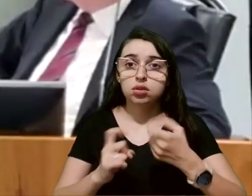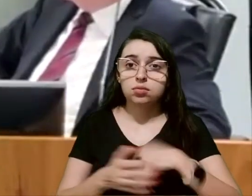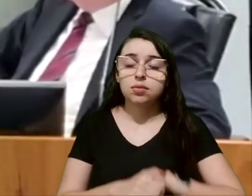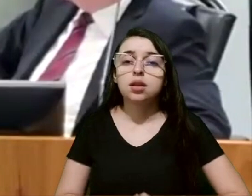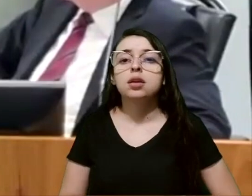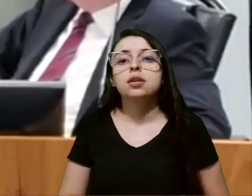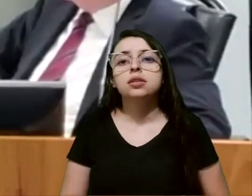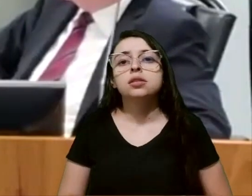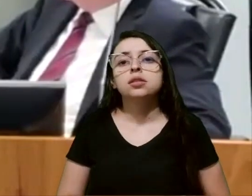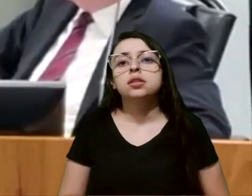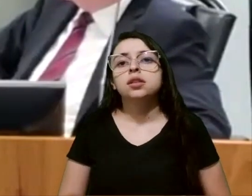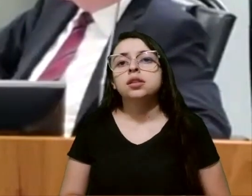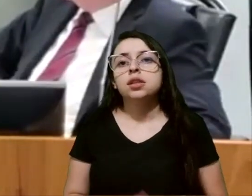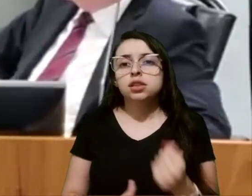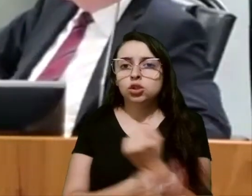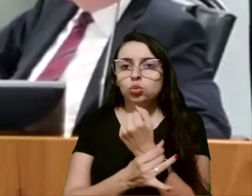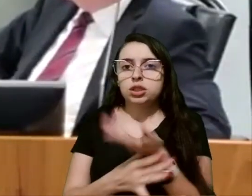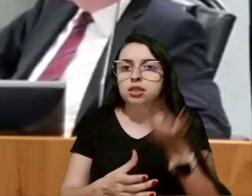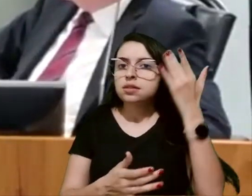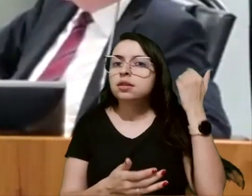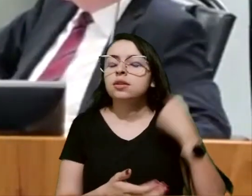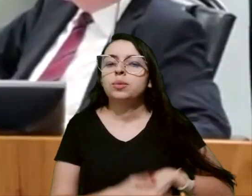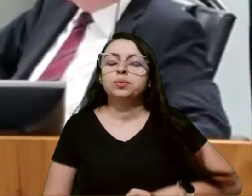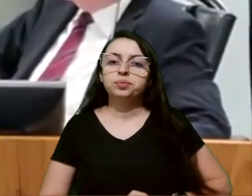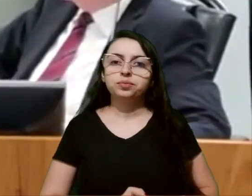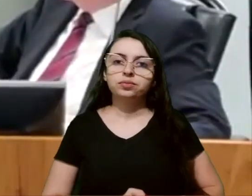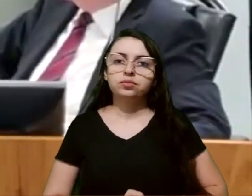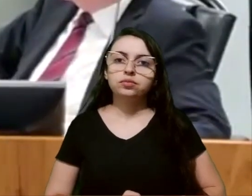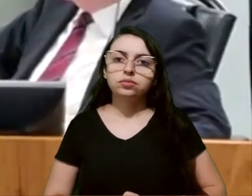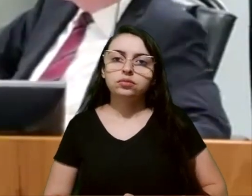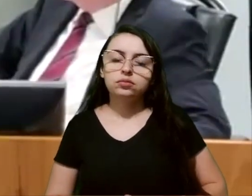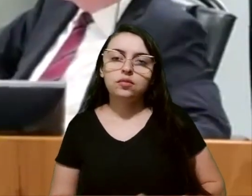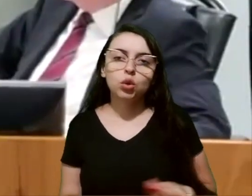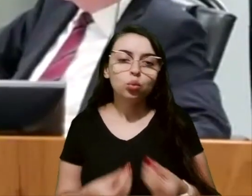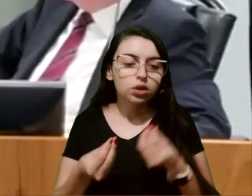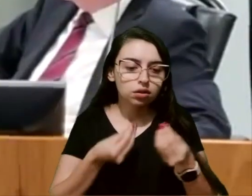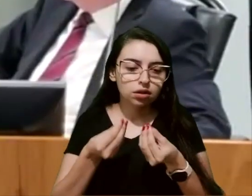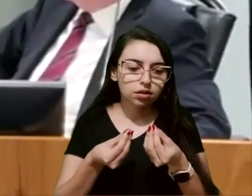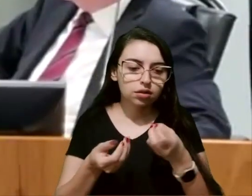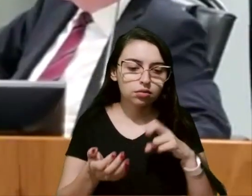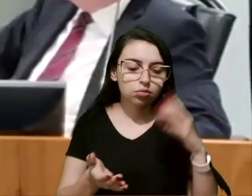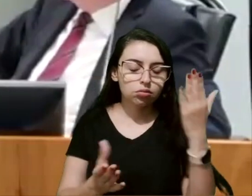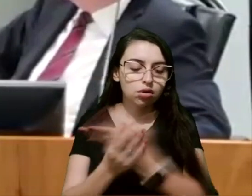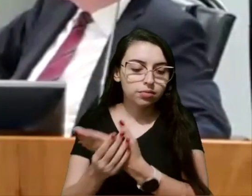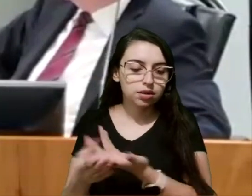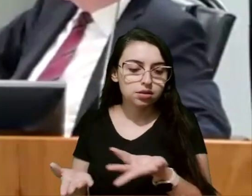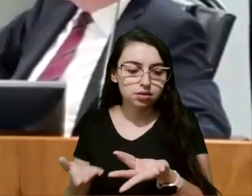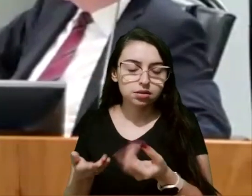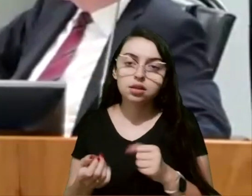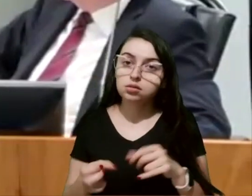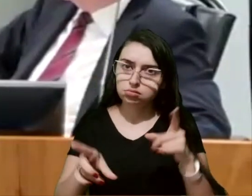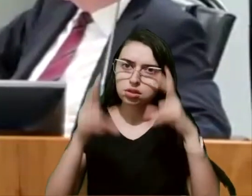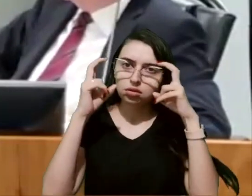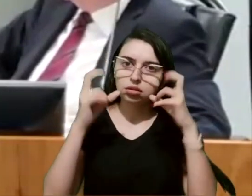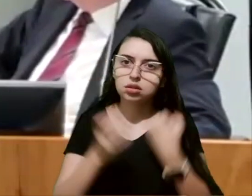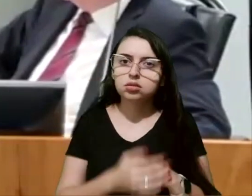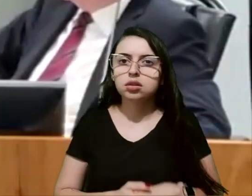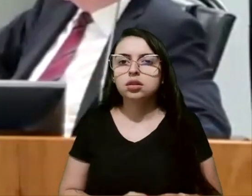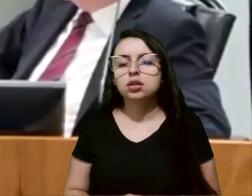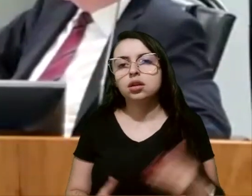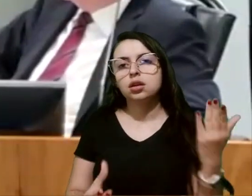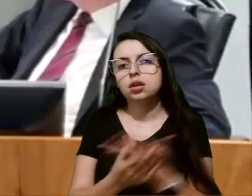previamente estabelecido pelo braço da justiça persecutória. E o que aconteceu com esse caso? Foi interessante a discussão,